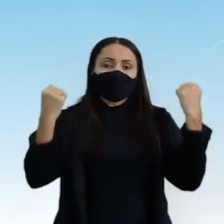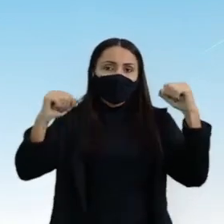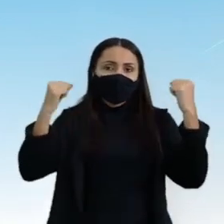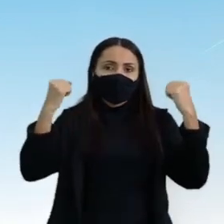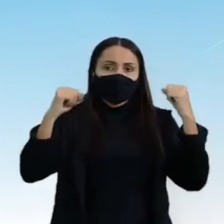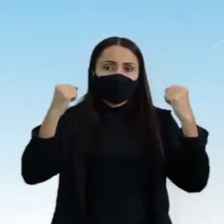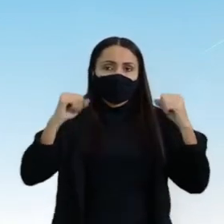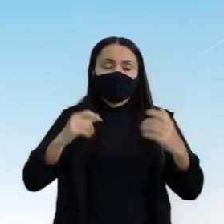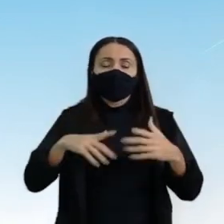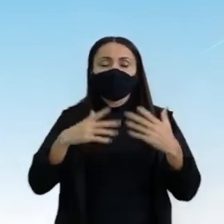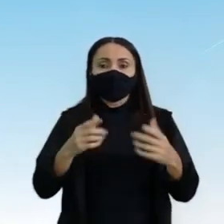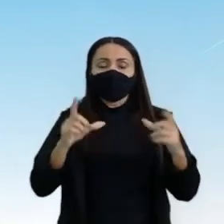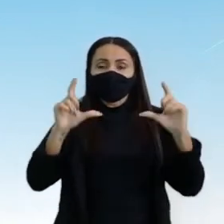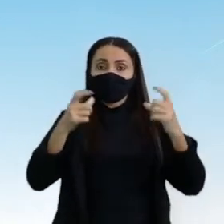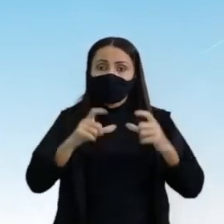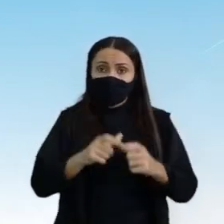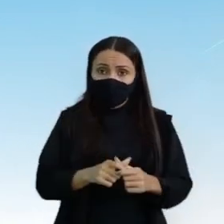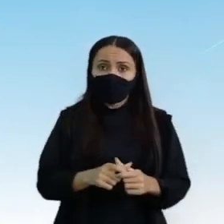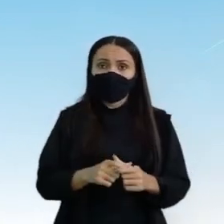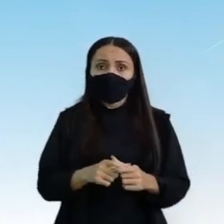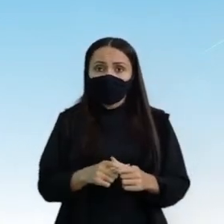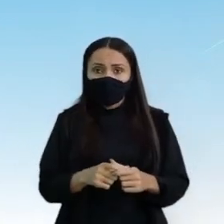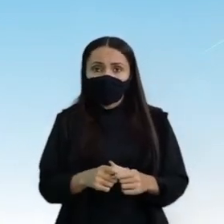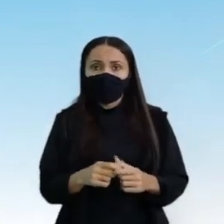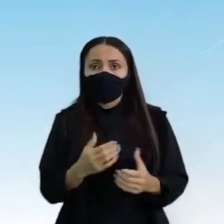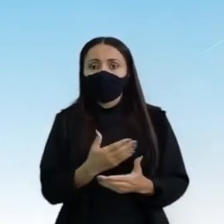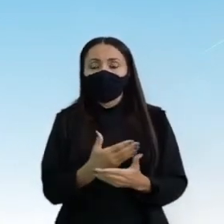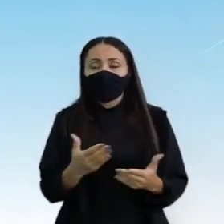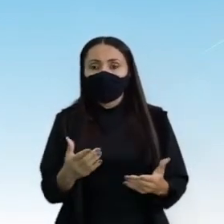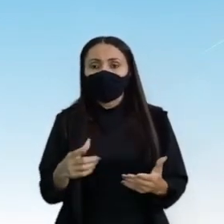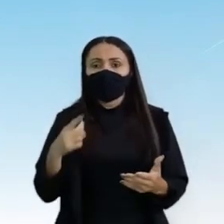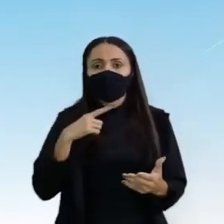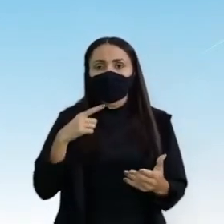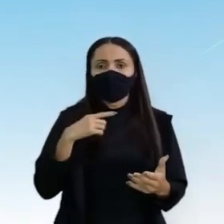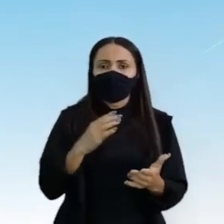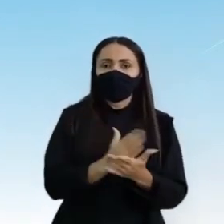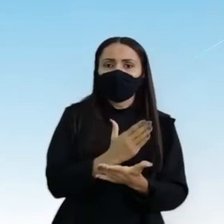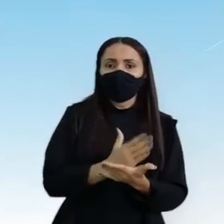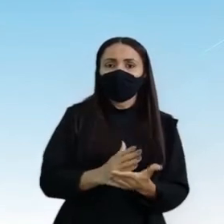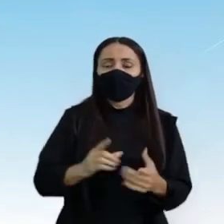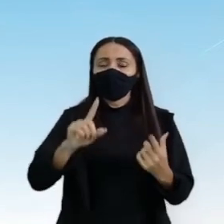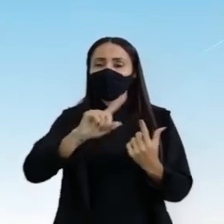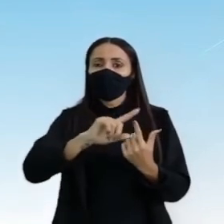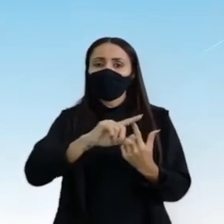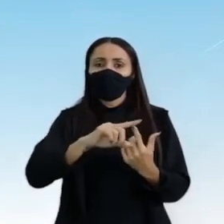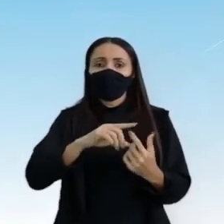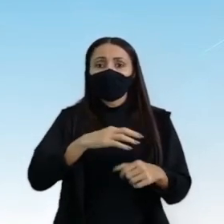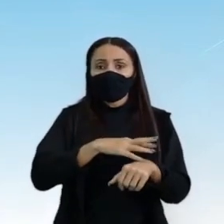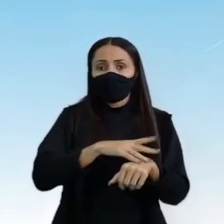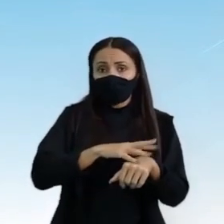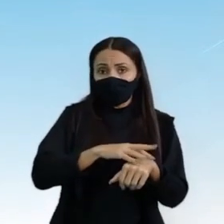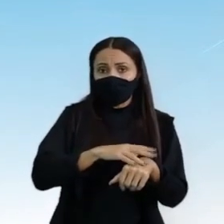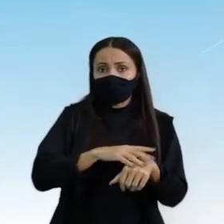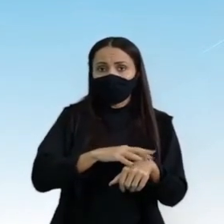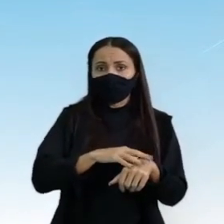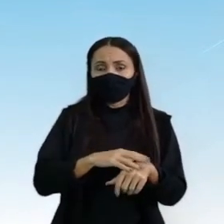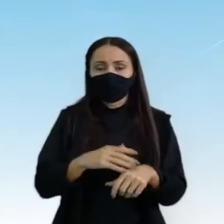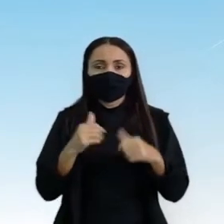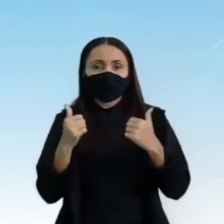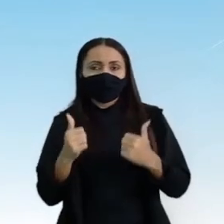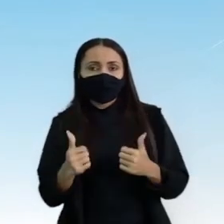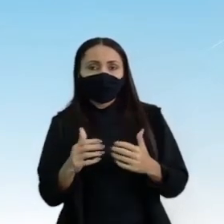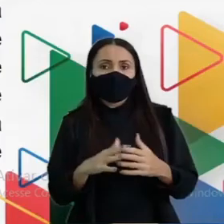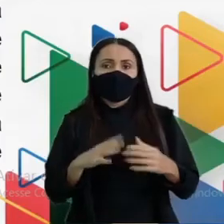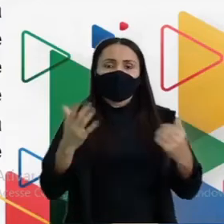posso retardar essa predisposição que eu tenho de ter um determinado tipo de doença, tá certo? Em relação a